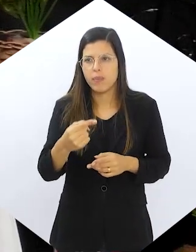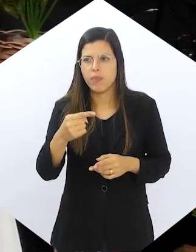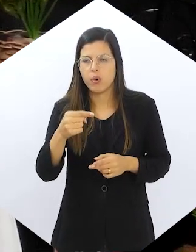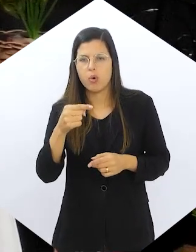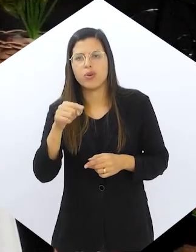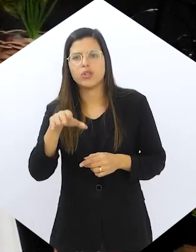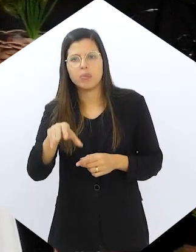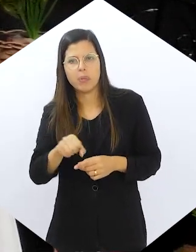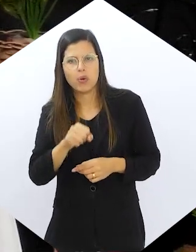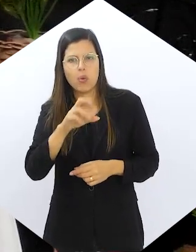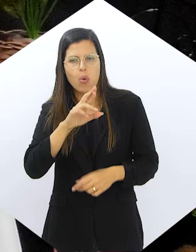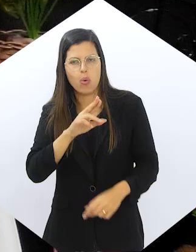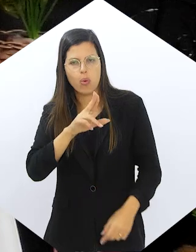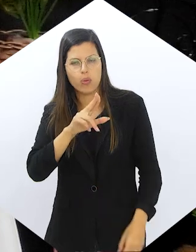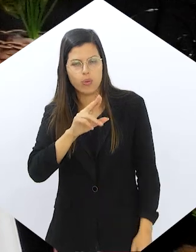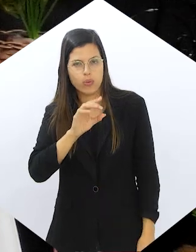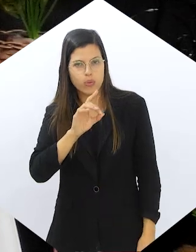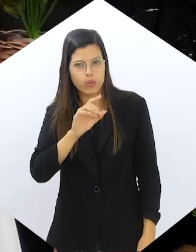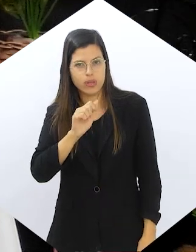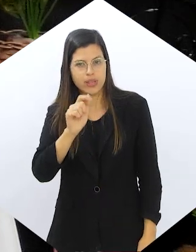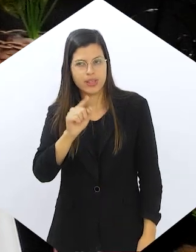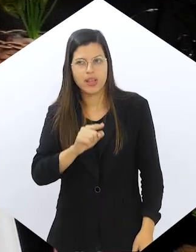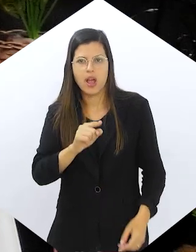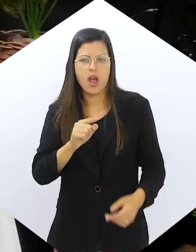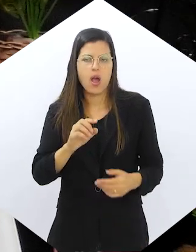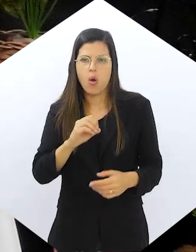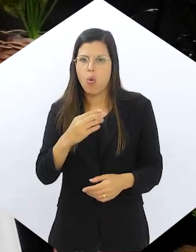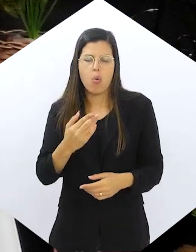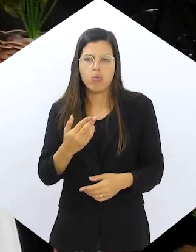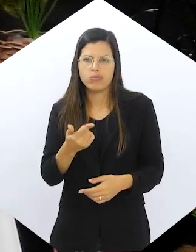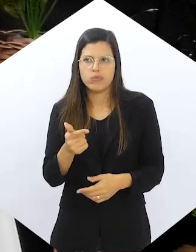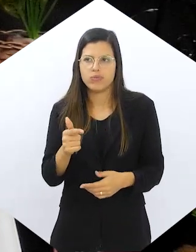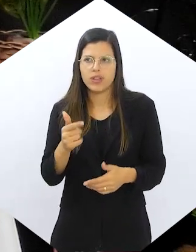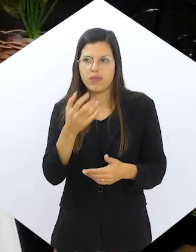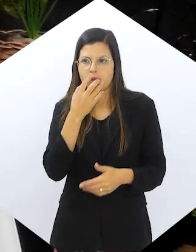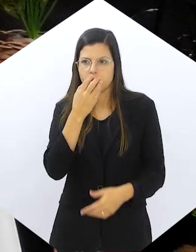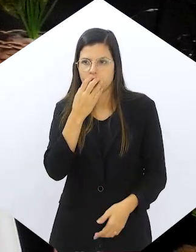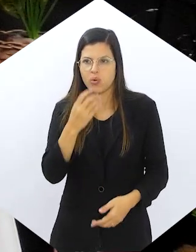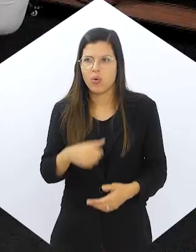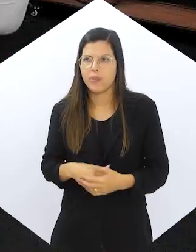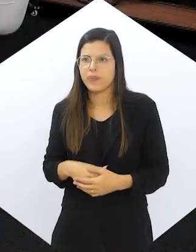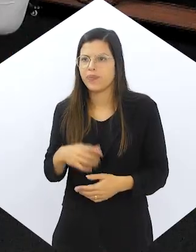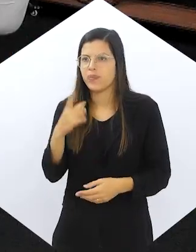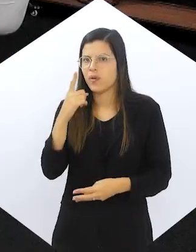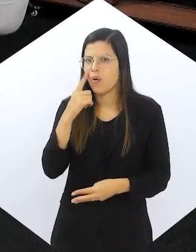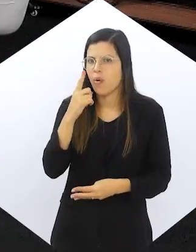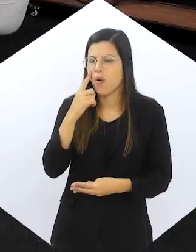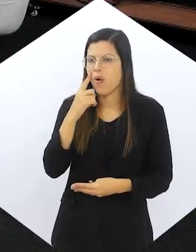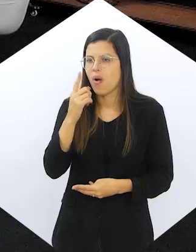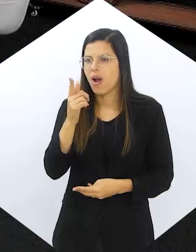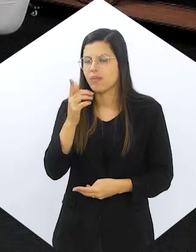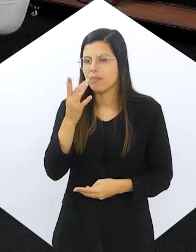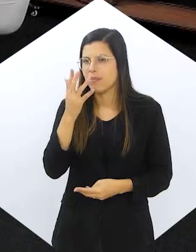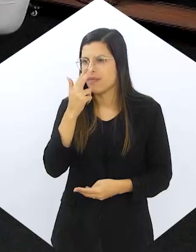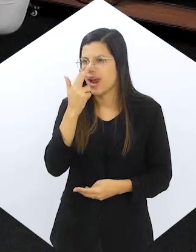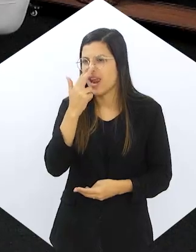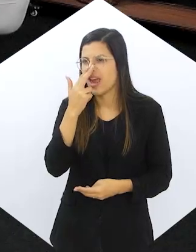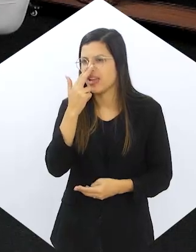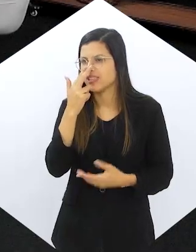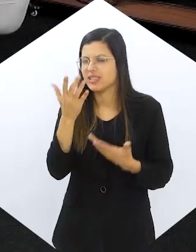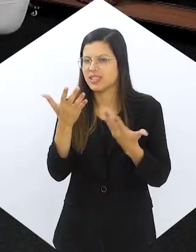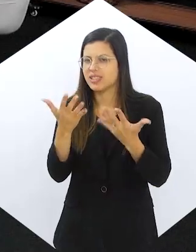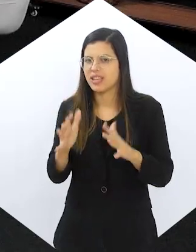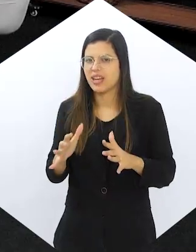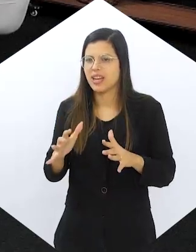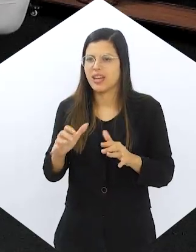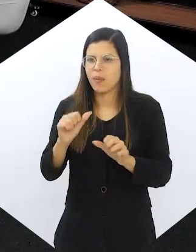pegou o Rudá ou passou um tempo, você ficou um tempo sem o cão de suporte emocional? Ó, Acho que ele enjoou de ficar sentado, ó. Vai mudar